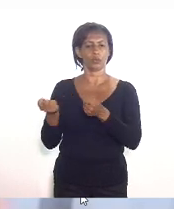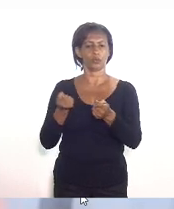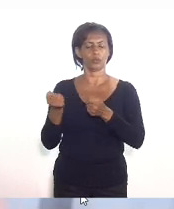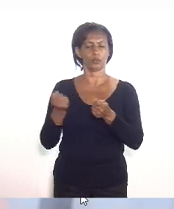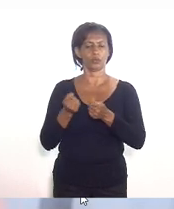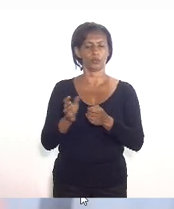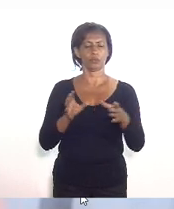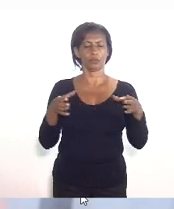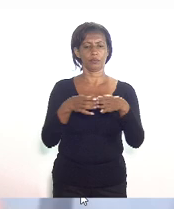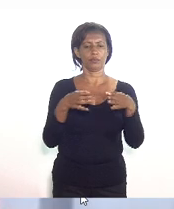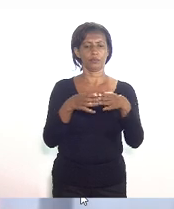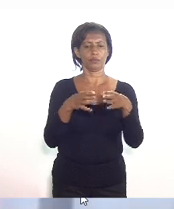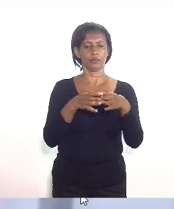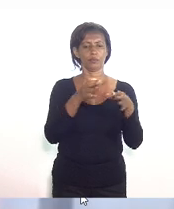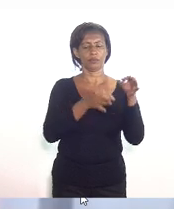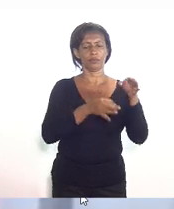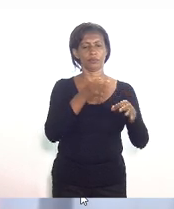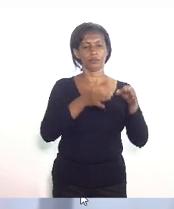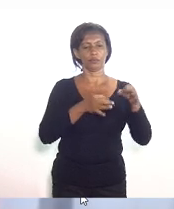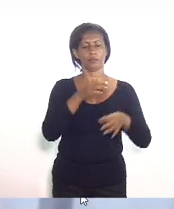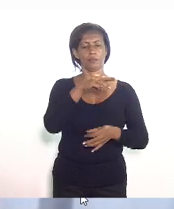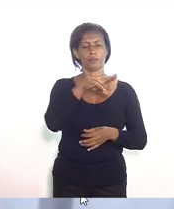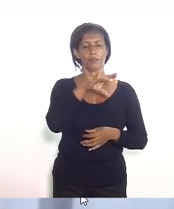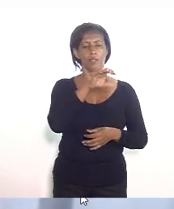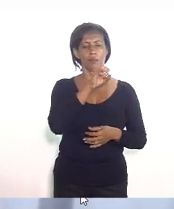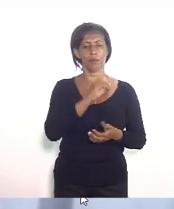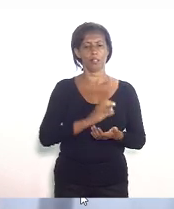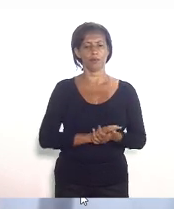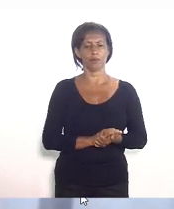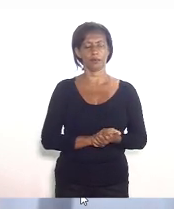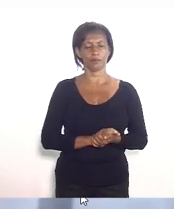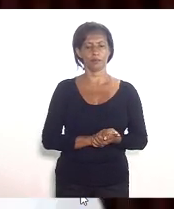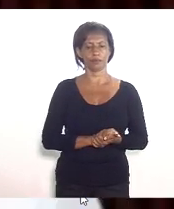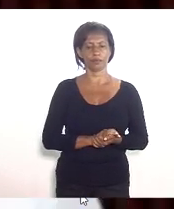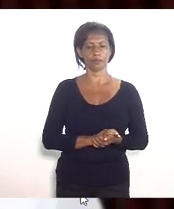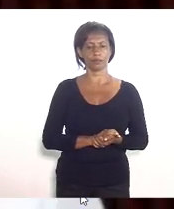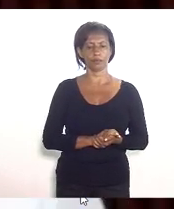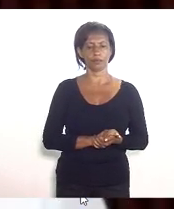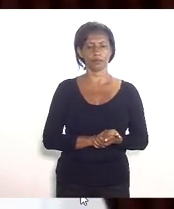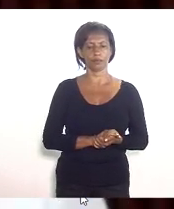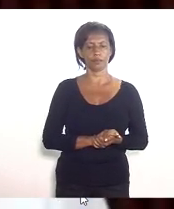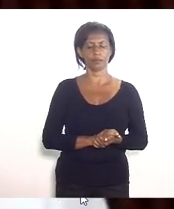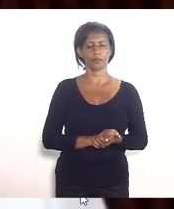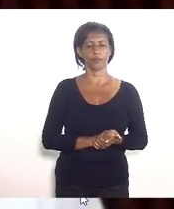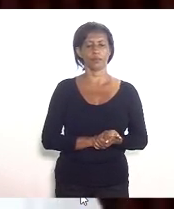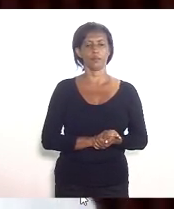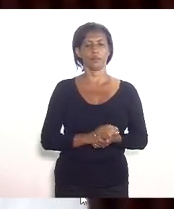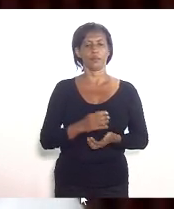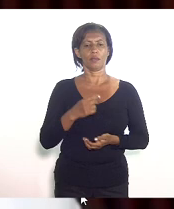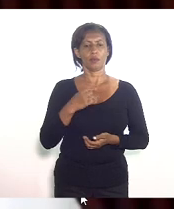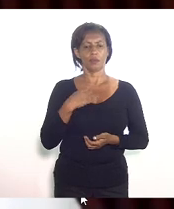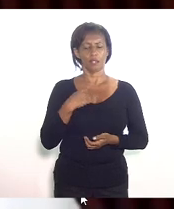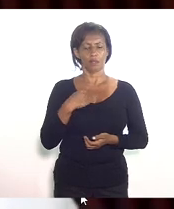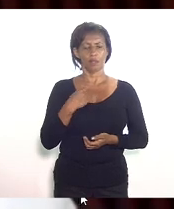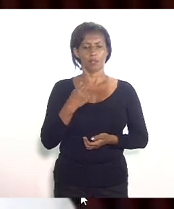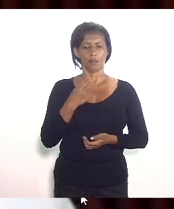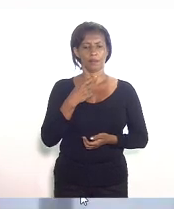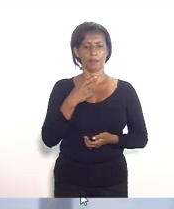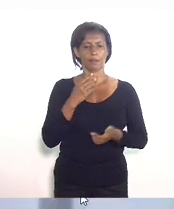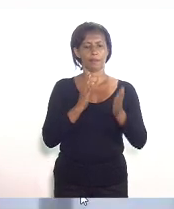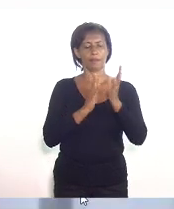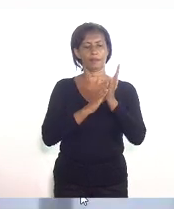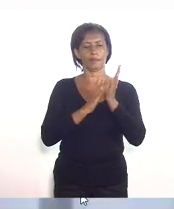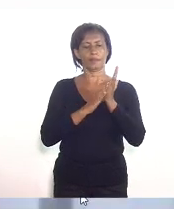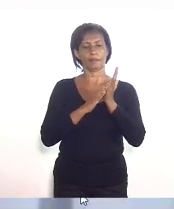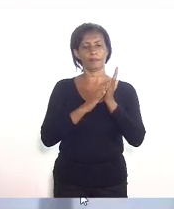Pela comissão de Constituição e Justiça, deputado Márcio Pacheco. Para o presidente parecer e pela constitucionalidade. Pela